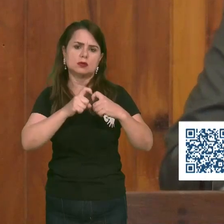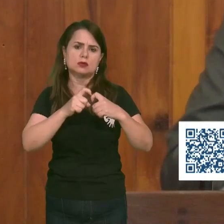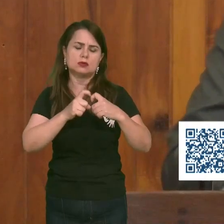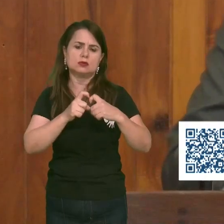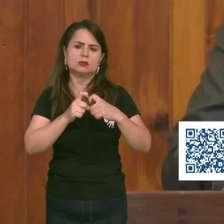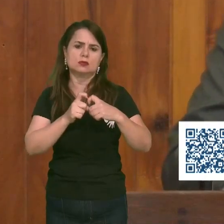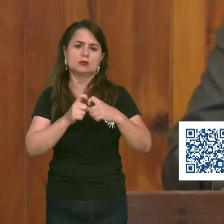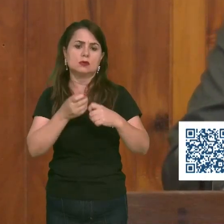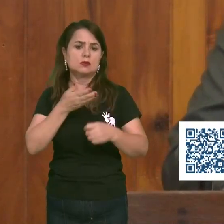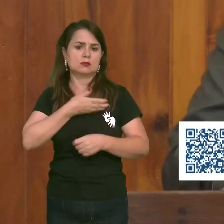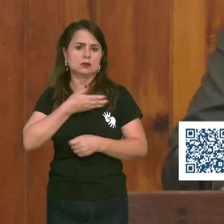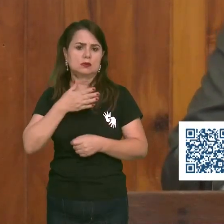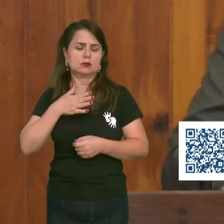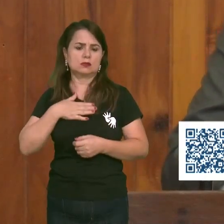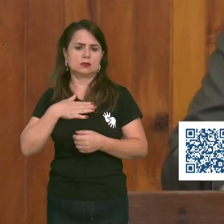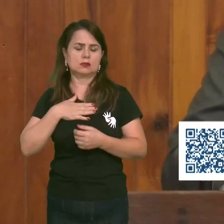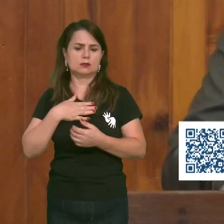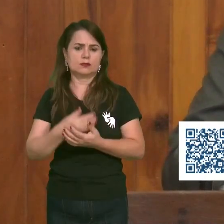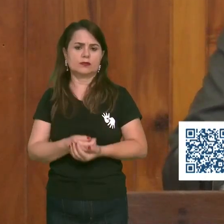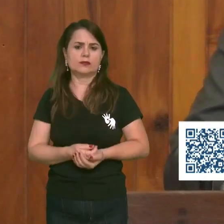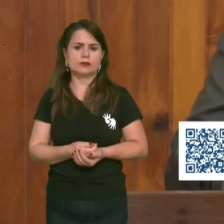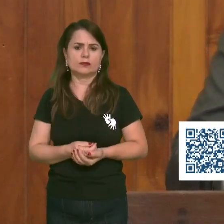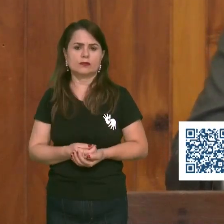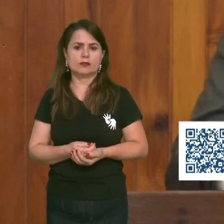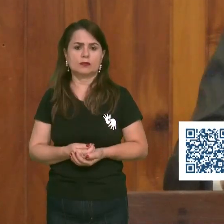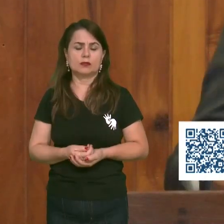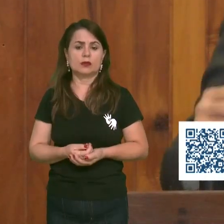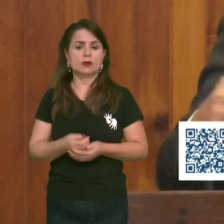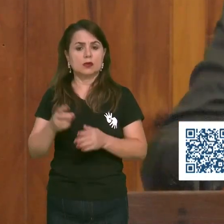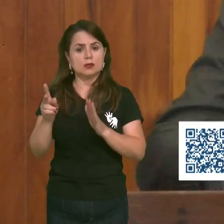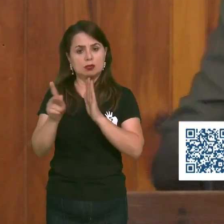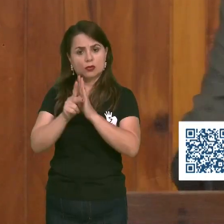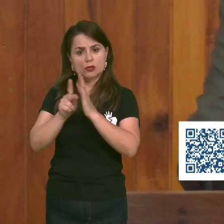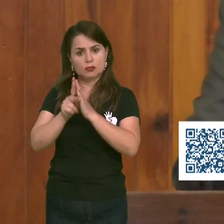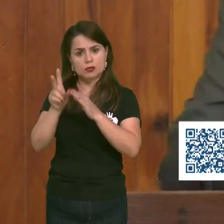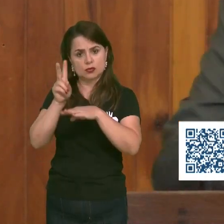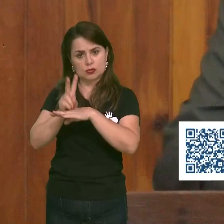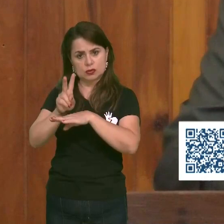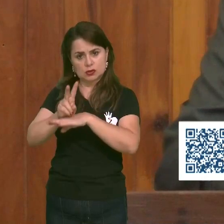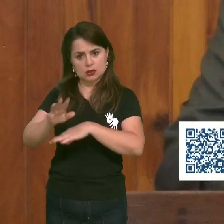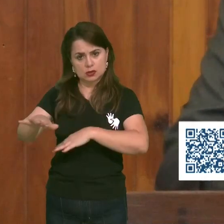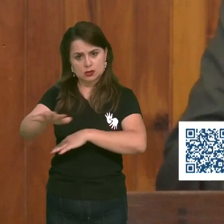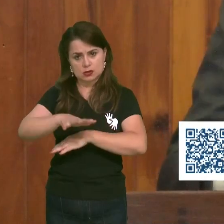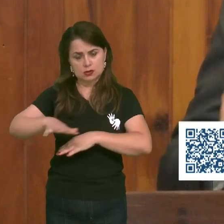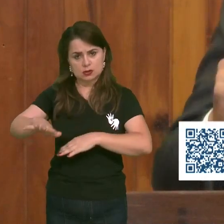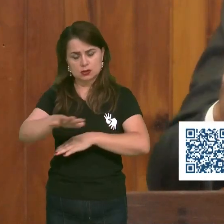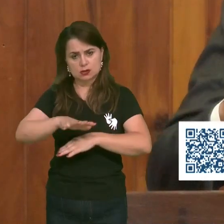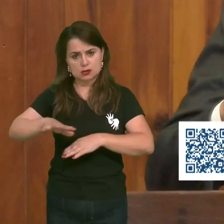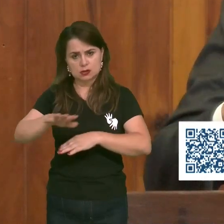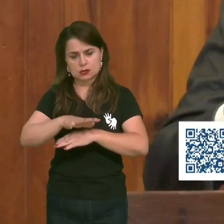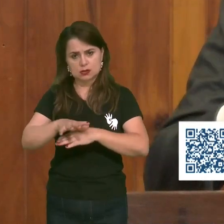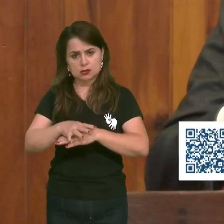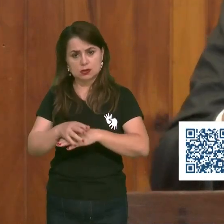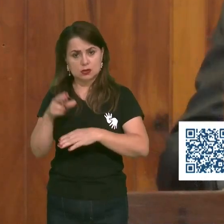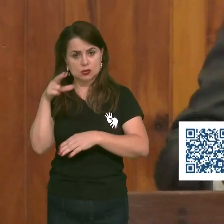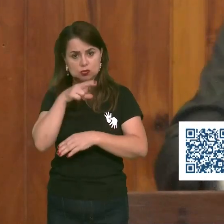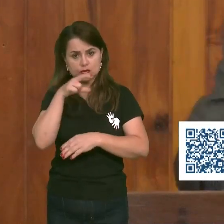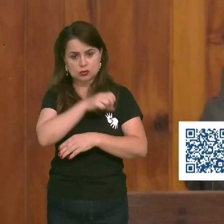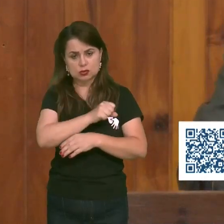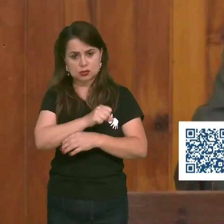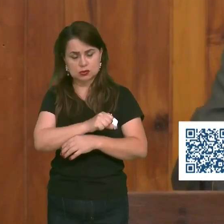da gente para tá tomando conta agora do setor de urgência